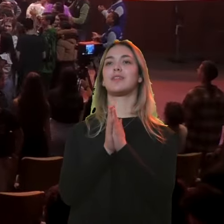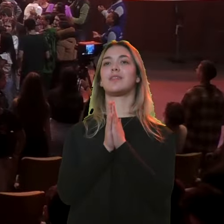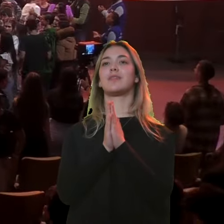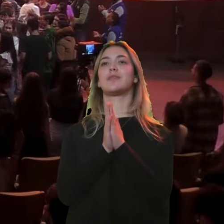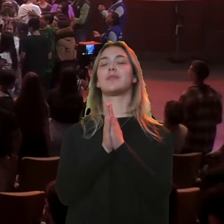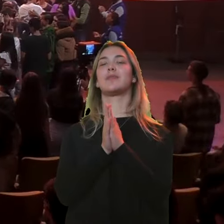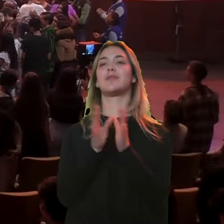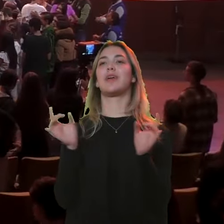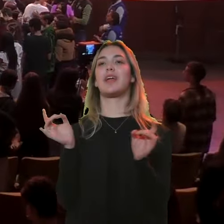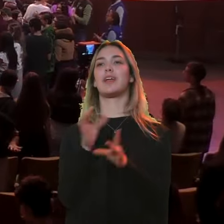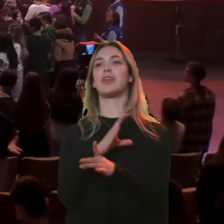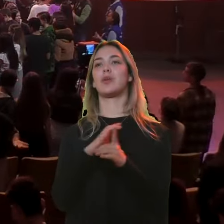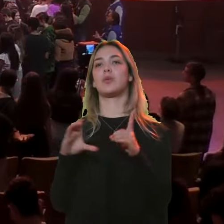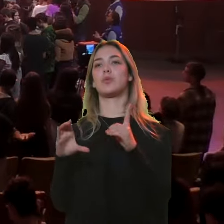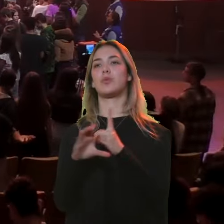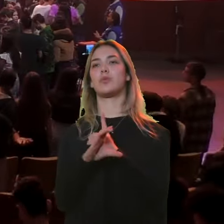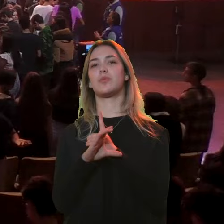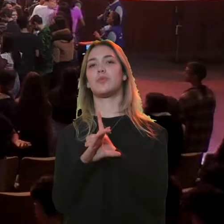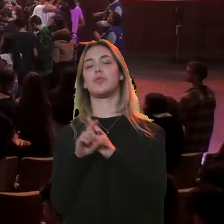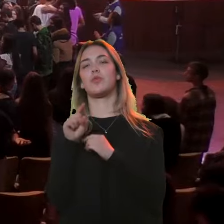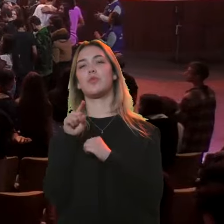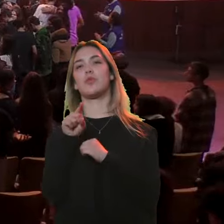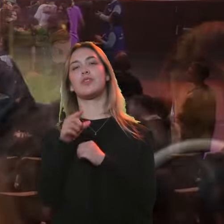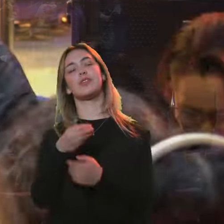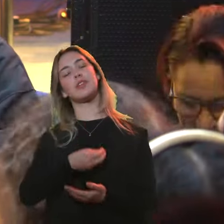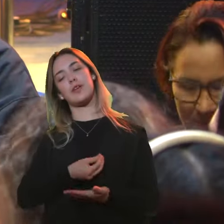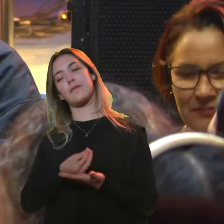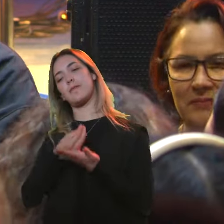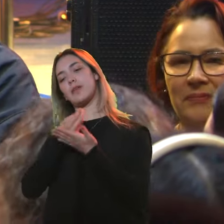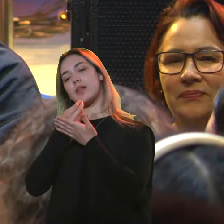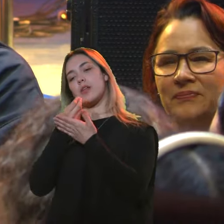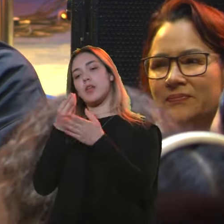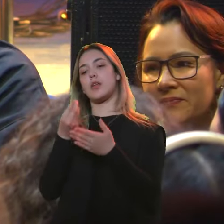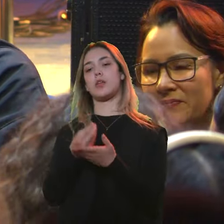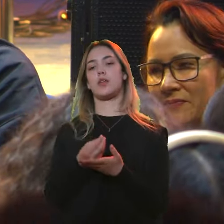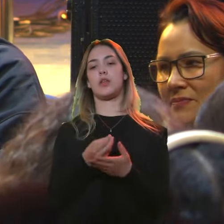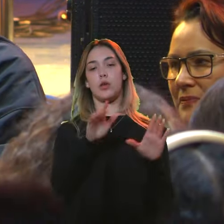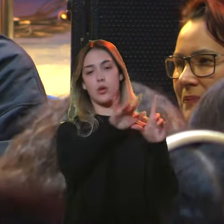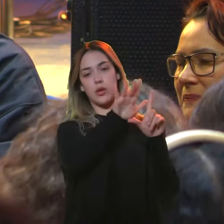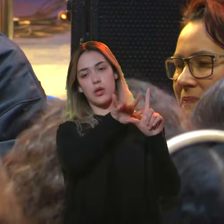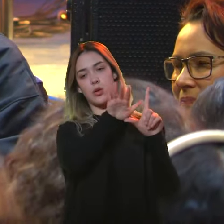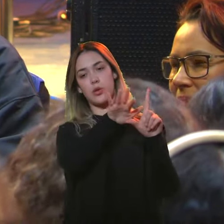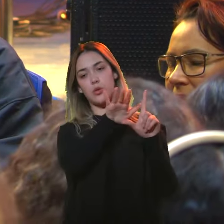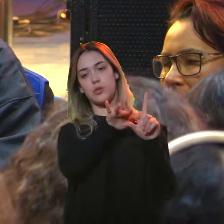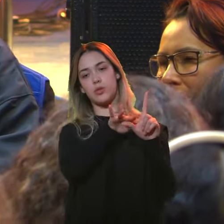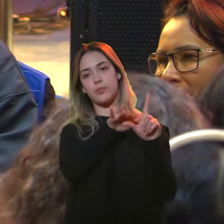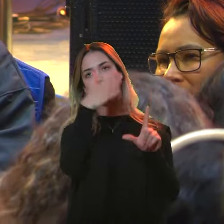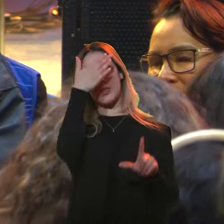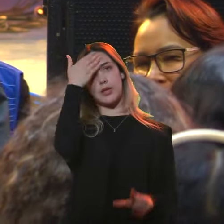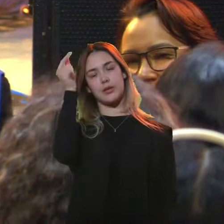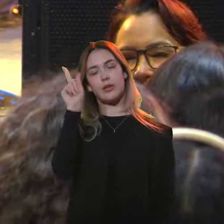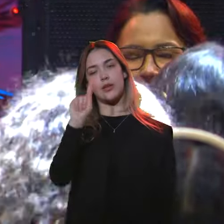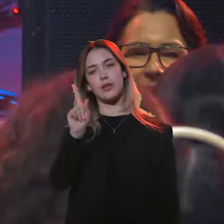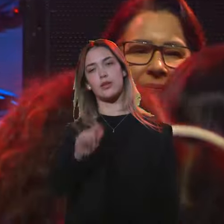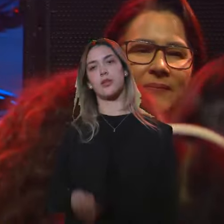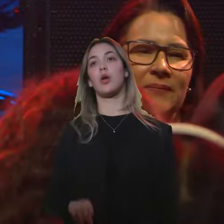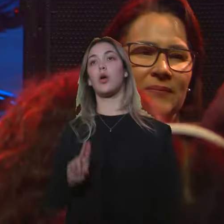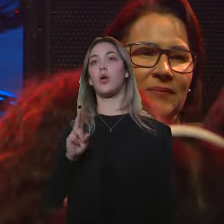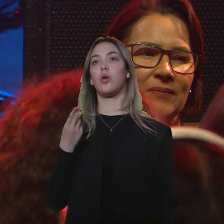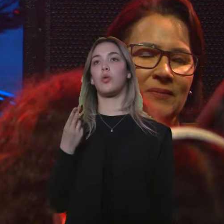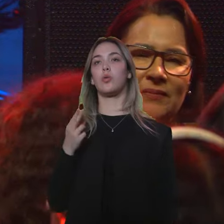encerrar o culto. E depois que eu orar, você que entregou a vida para Jesus, pega o celular, aponta para o QR Code, eu falo com o pessoal de colete, tá